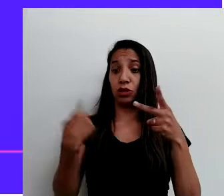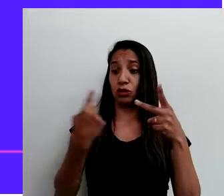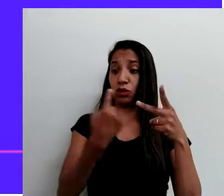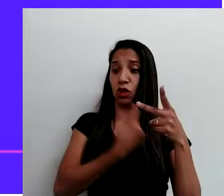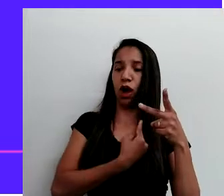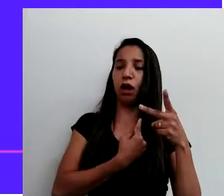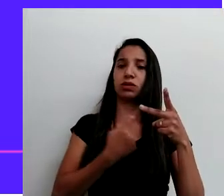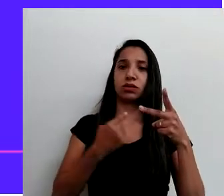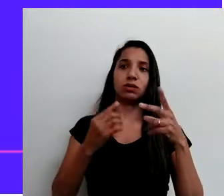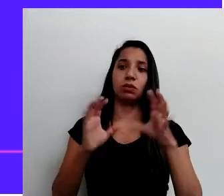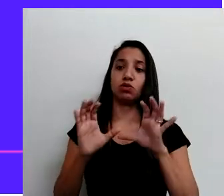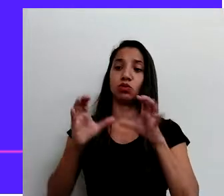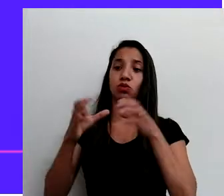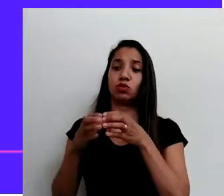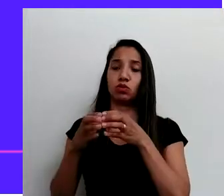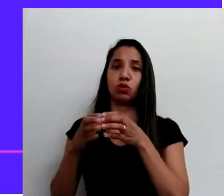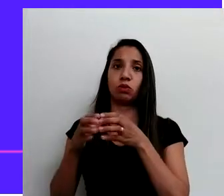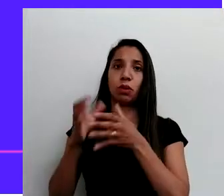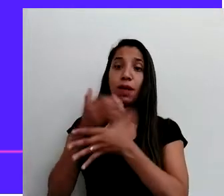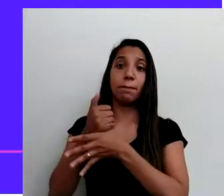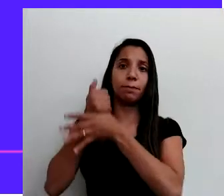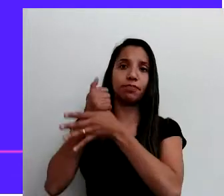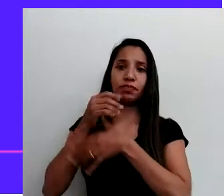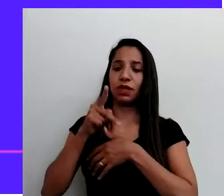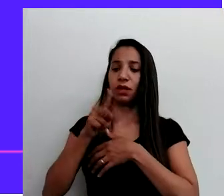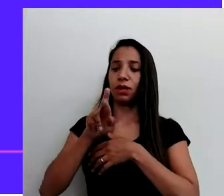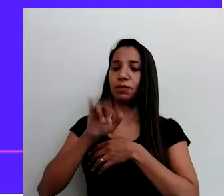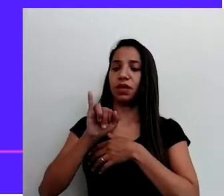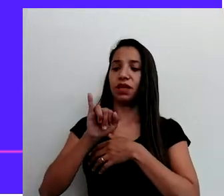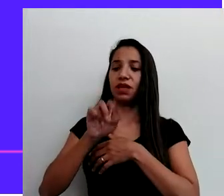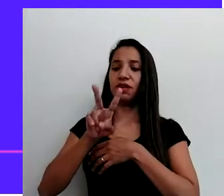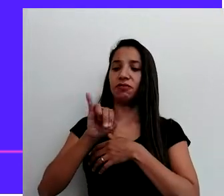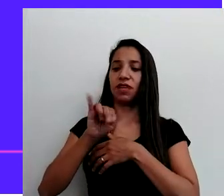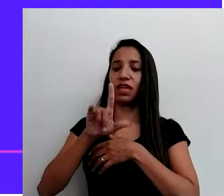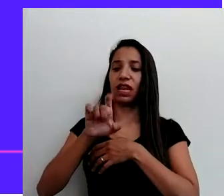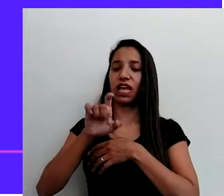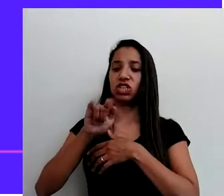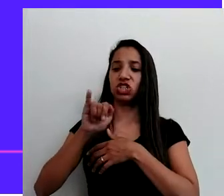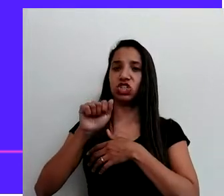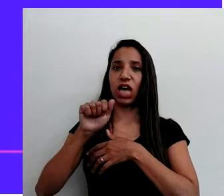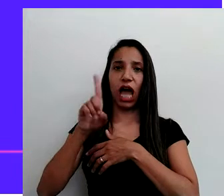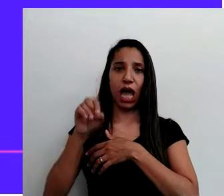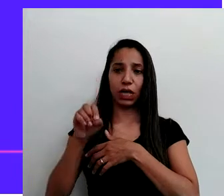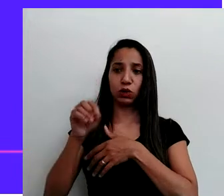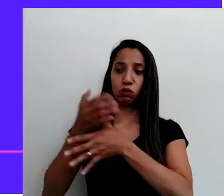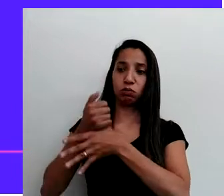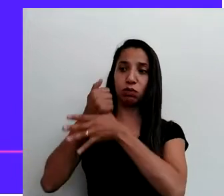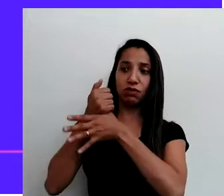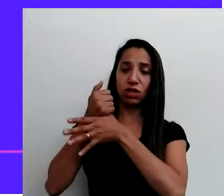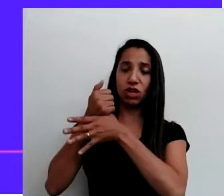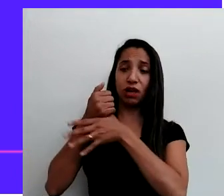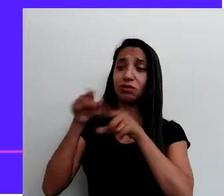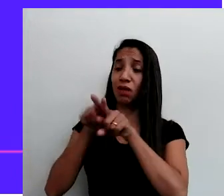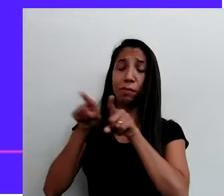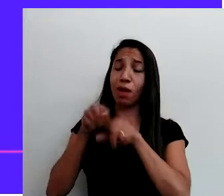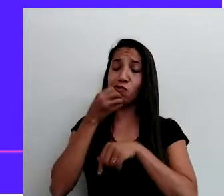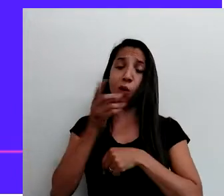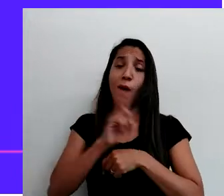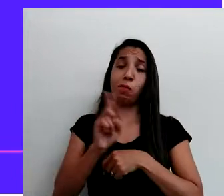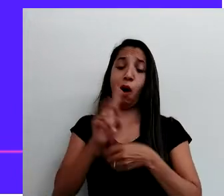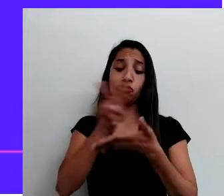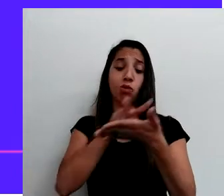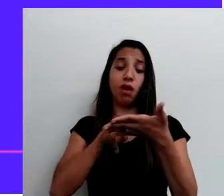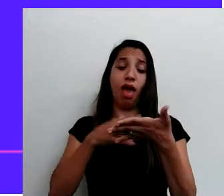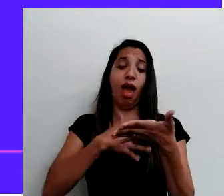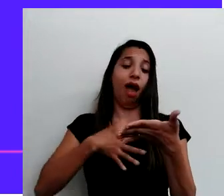de desigualdade. Então, acho que esse é o primeiro ponto. Segundo ponto é a